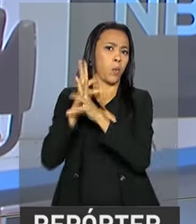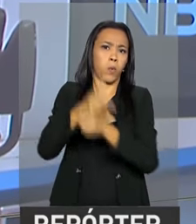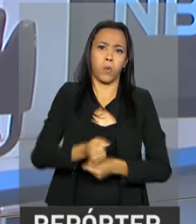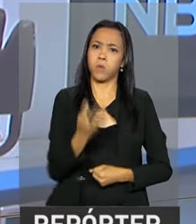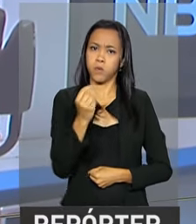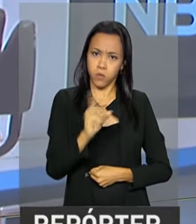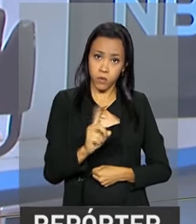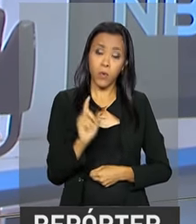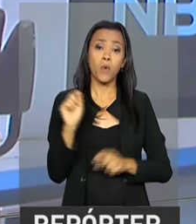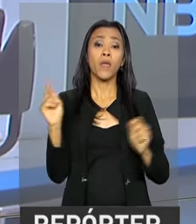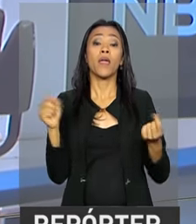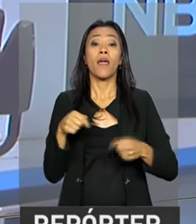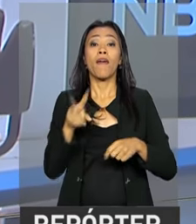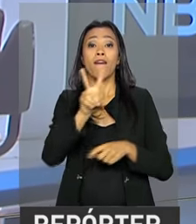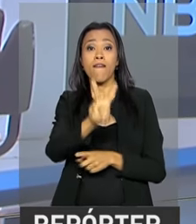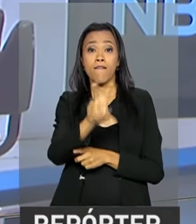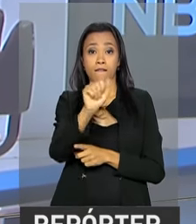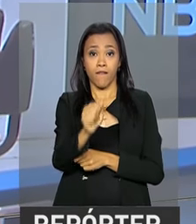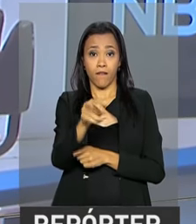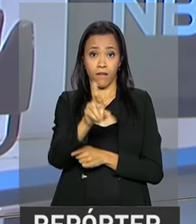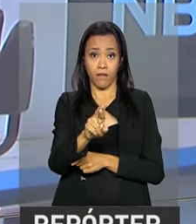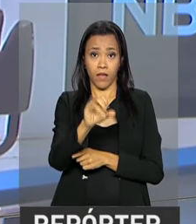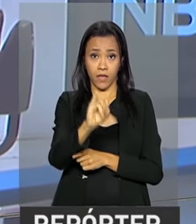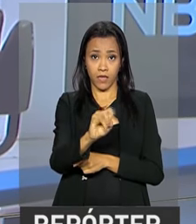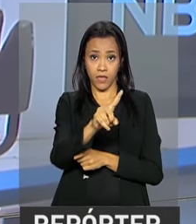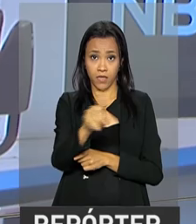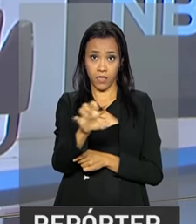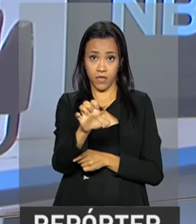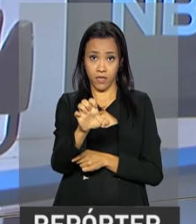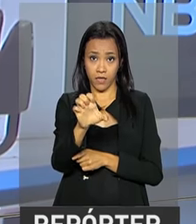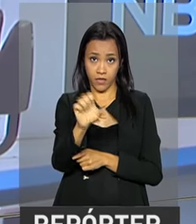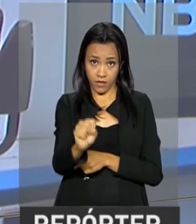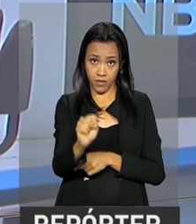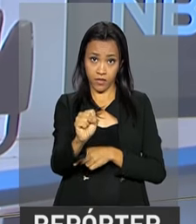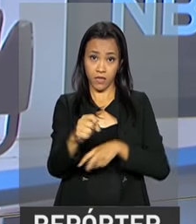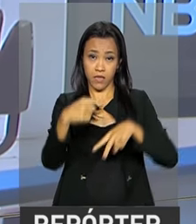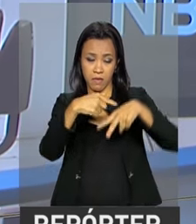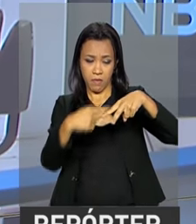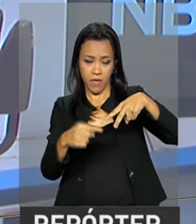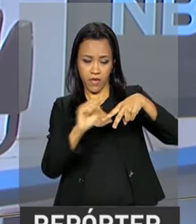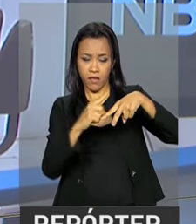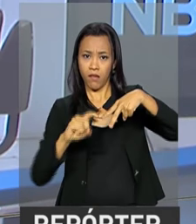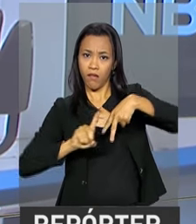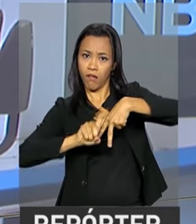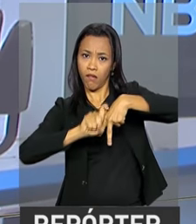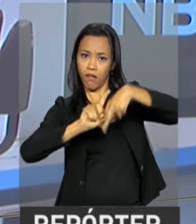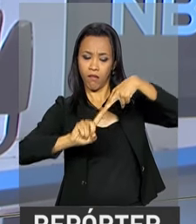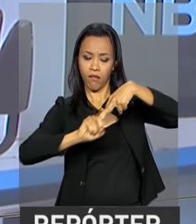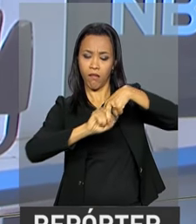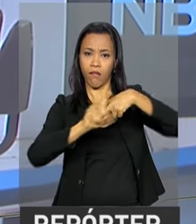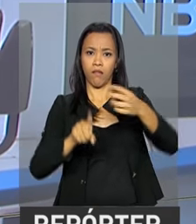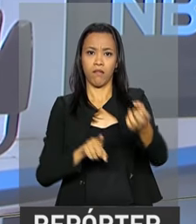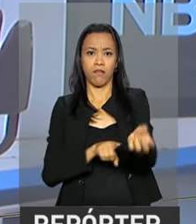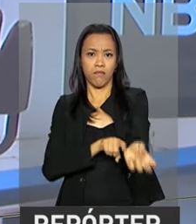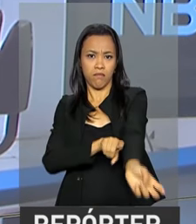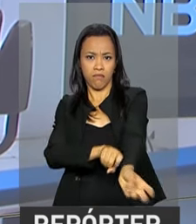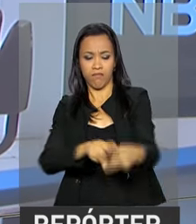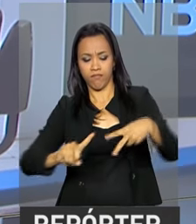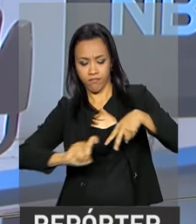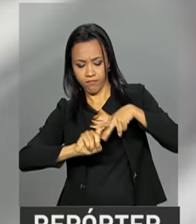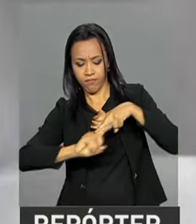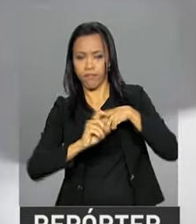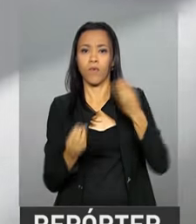varizes. Os novos procedimentos apresentam menor tempo de recuperação e provocam menos dores no pós-operatório.